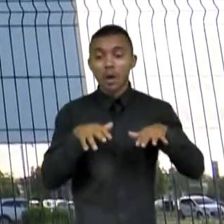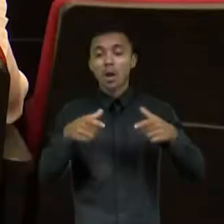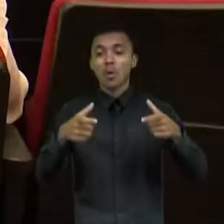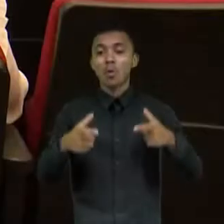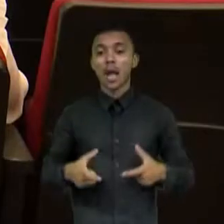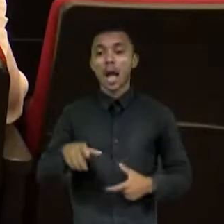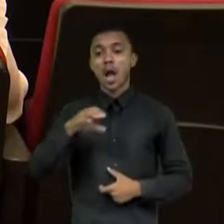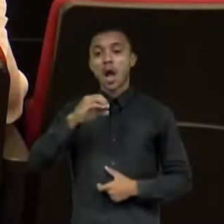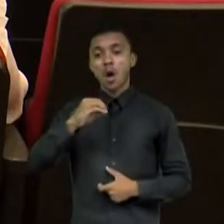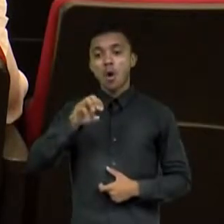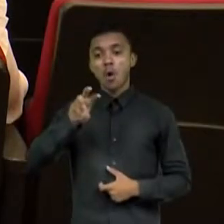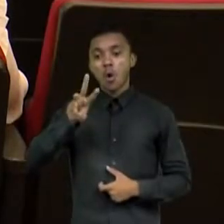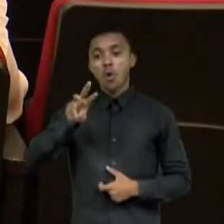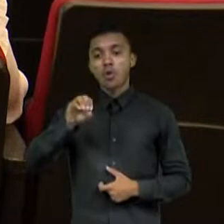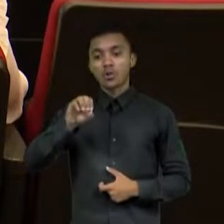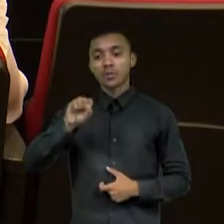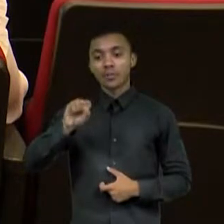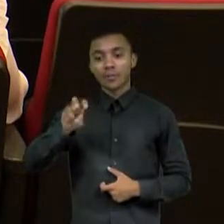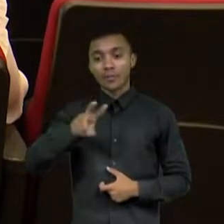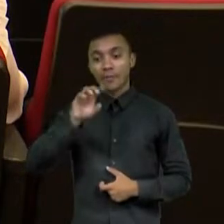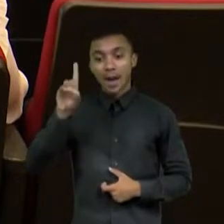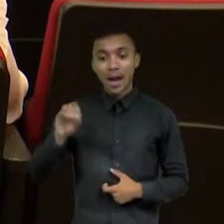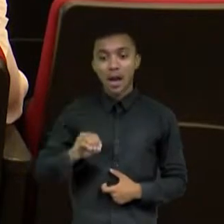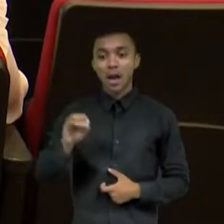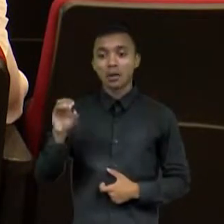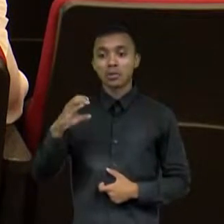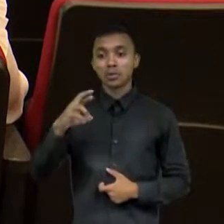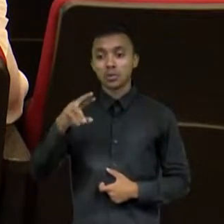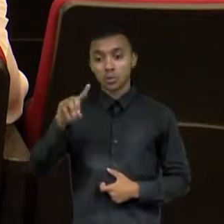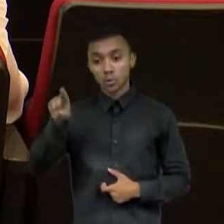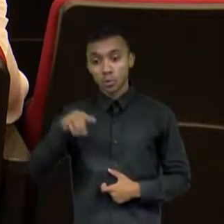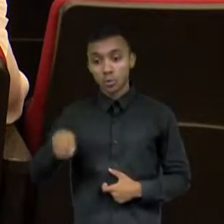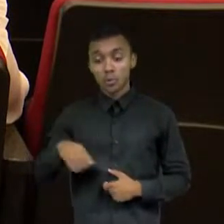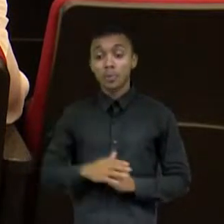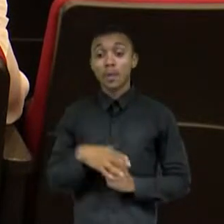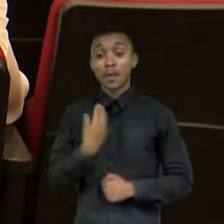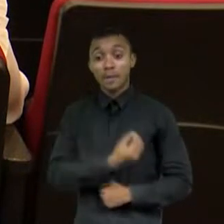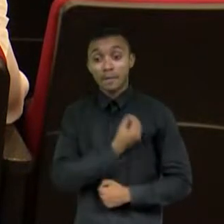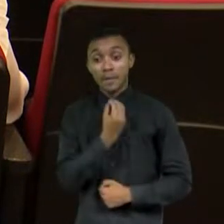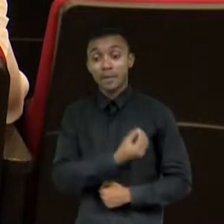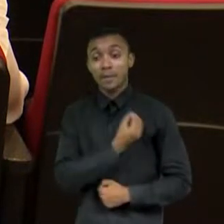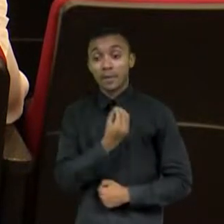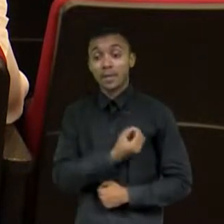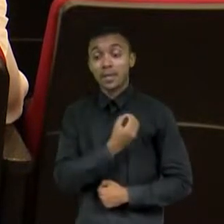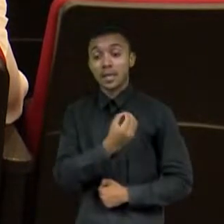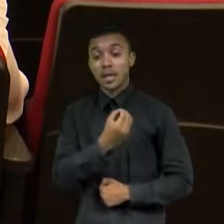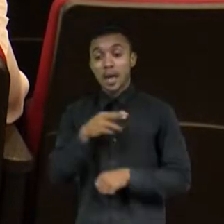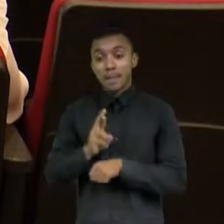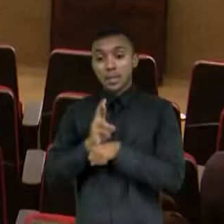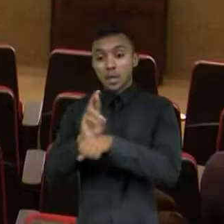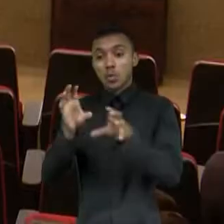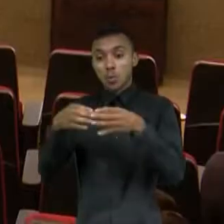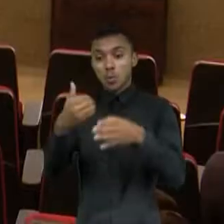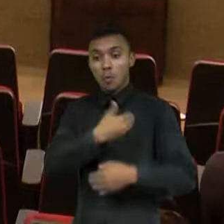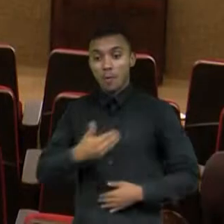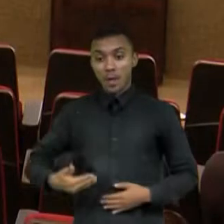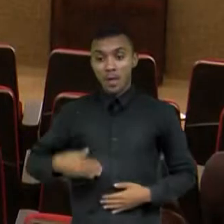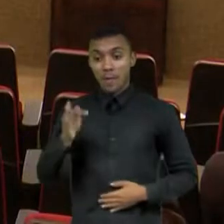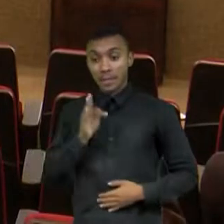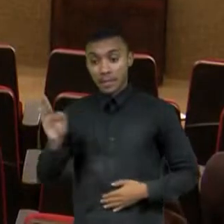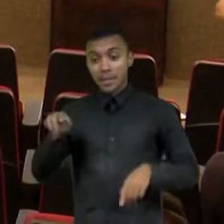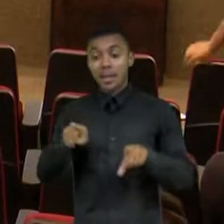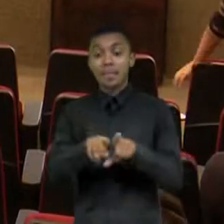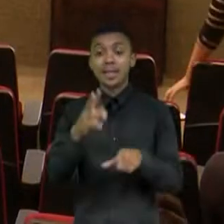Cruz. Participaram do encontro representantes do governo francês, Instituto Pasteur e governo do Ceará. A visita